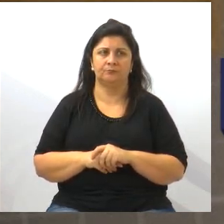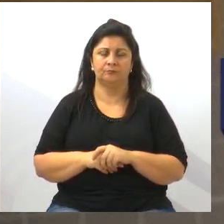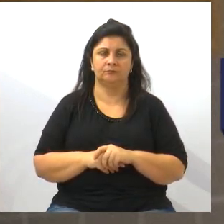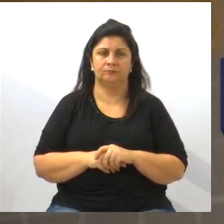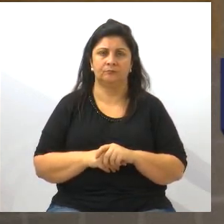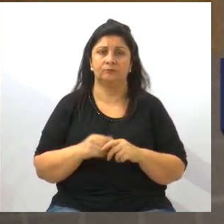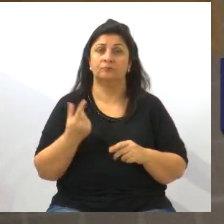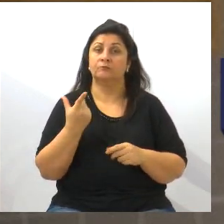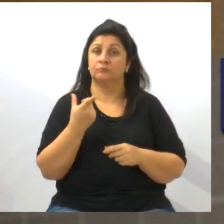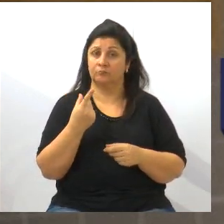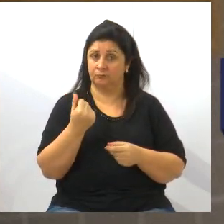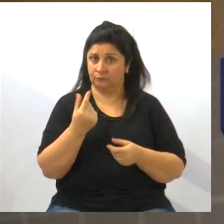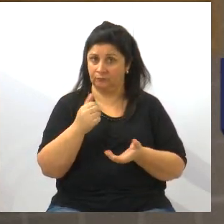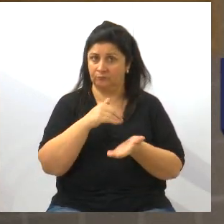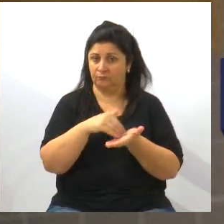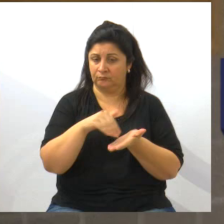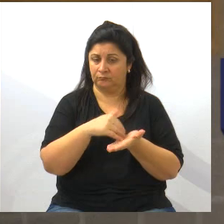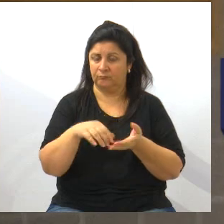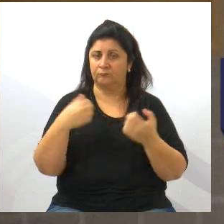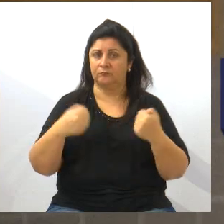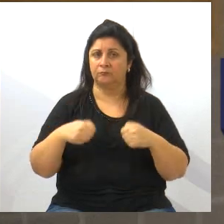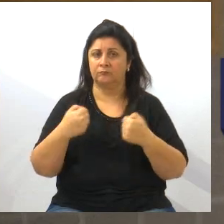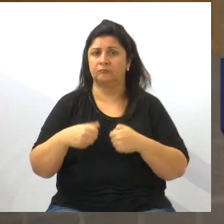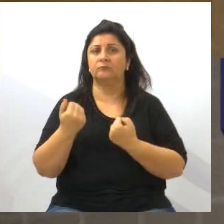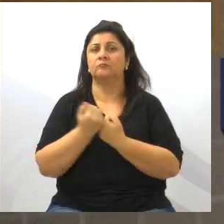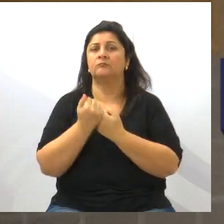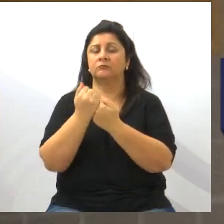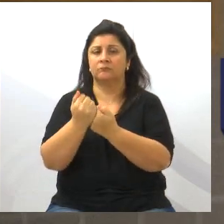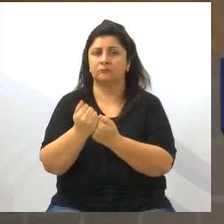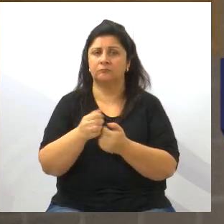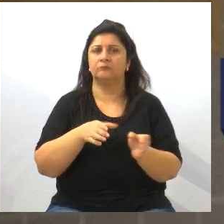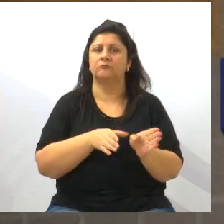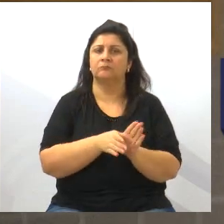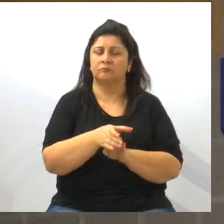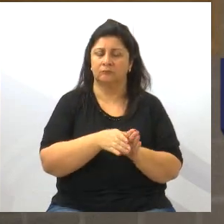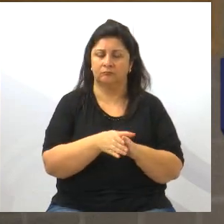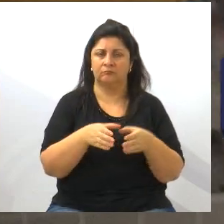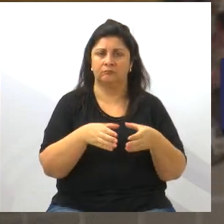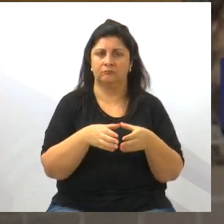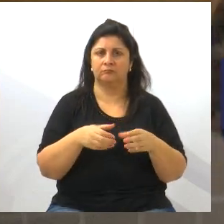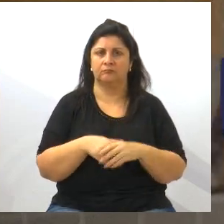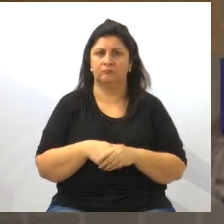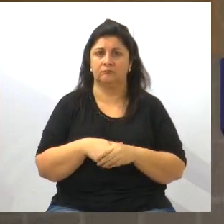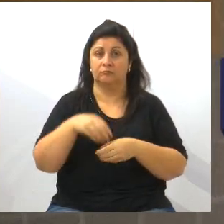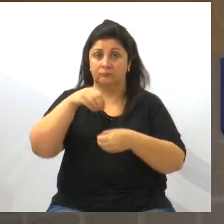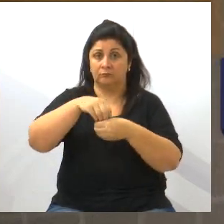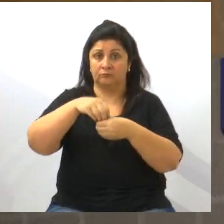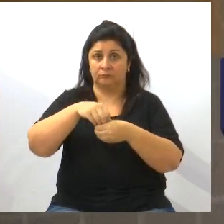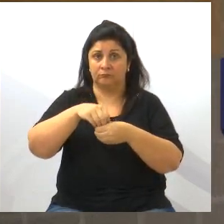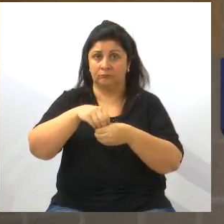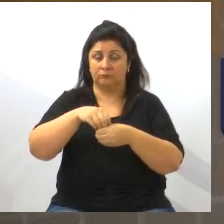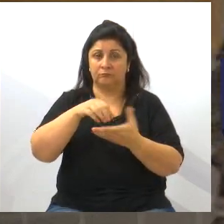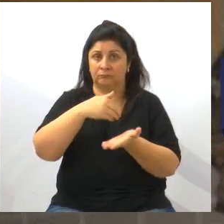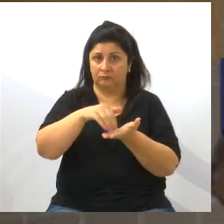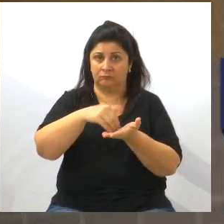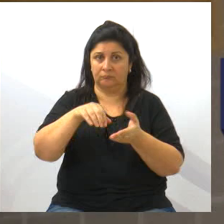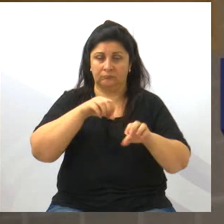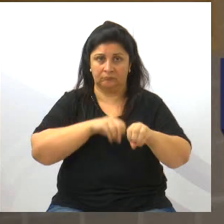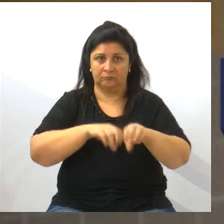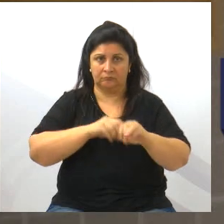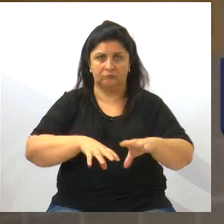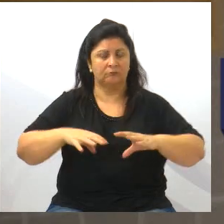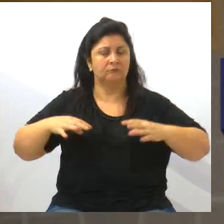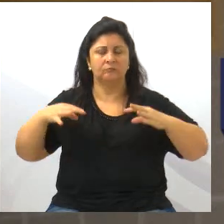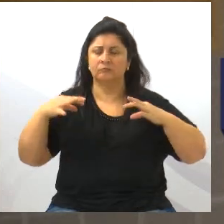das secretarias precisam também do apoio do conselho, né? Na educação, todo mundo, todas as